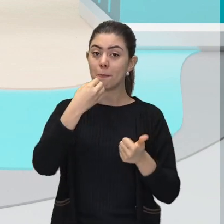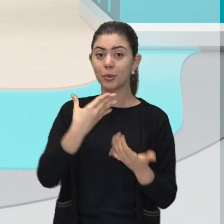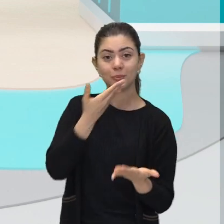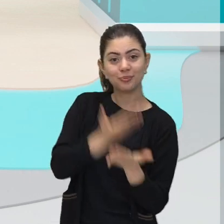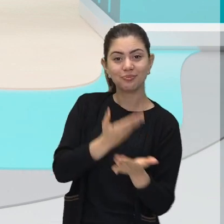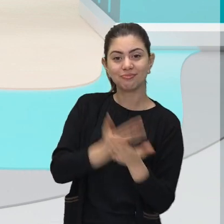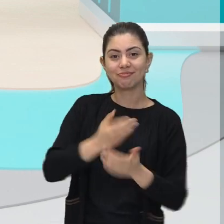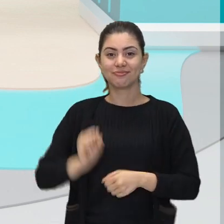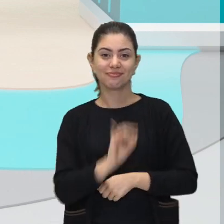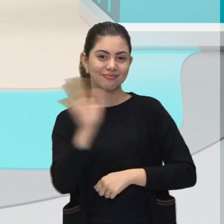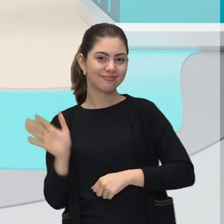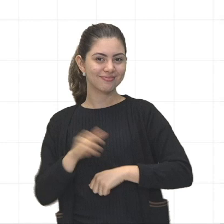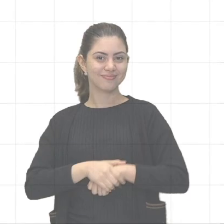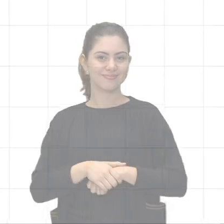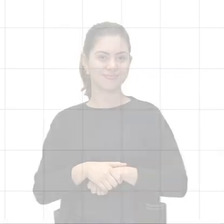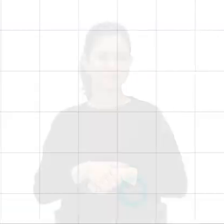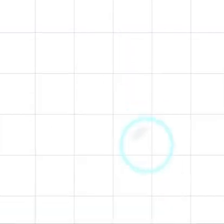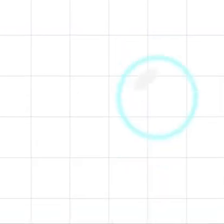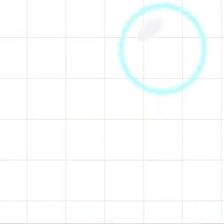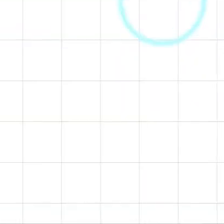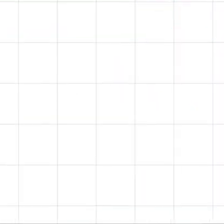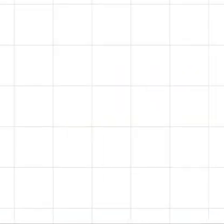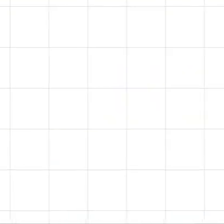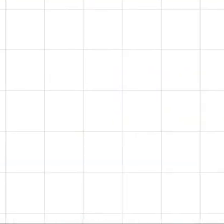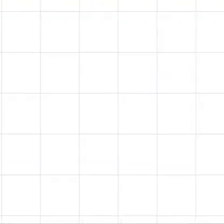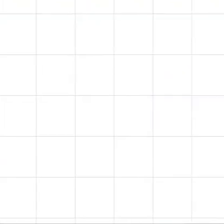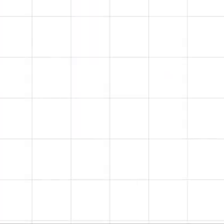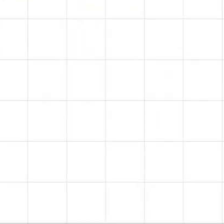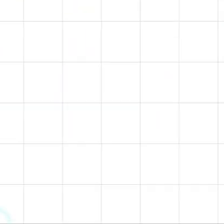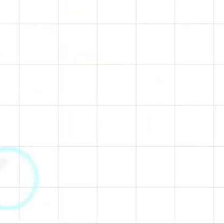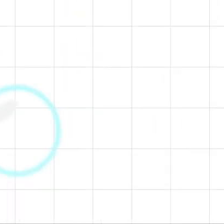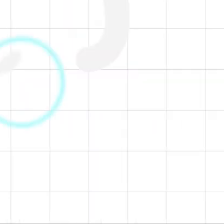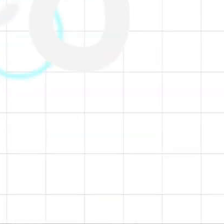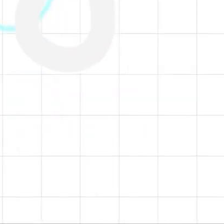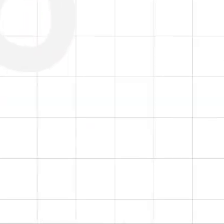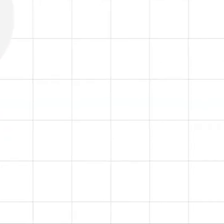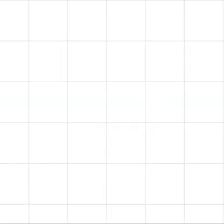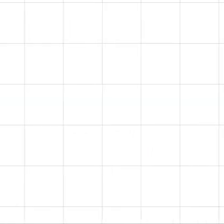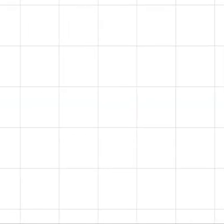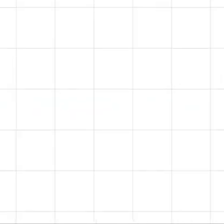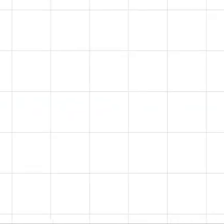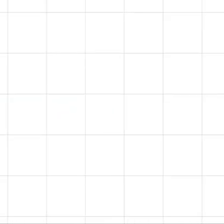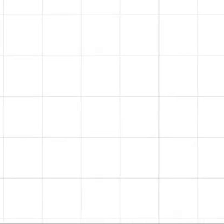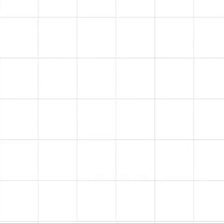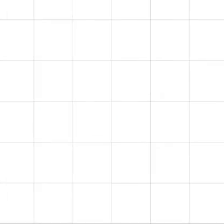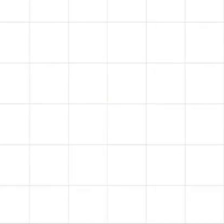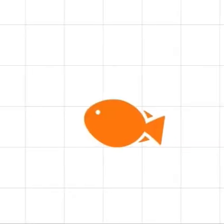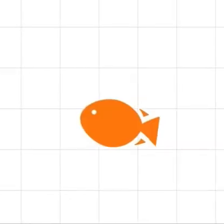estudos e até a próxima.